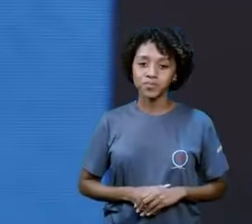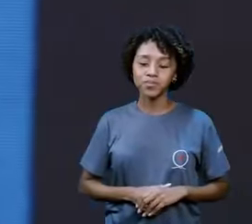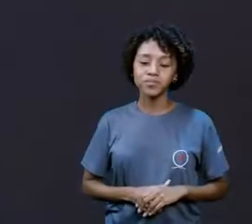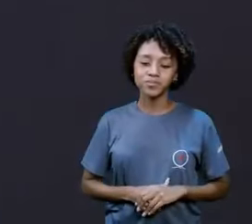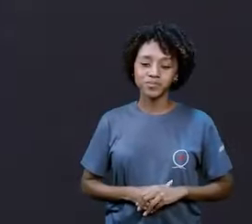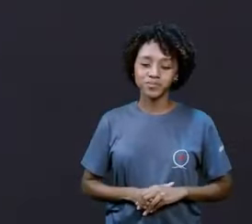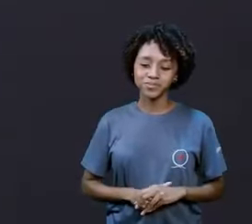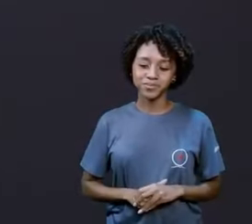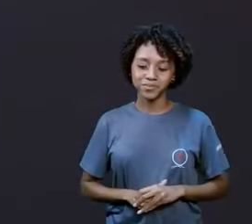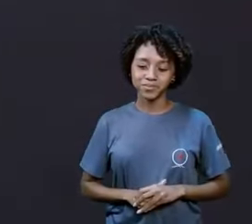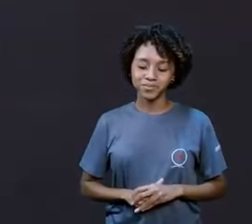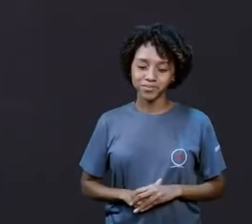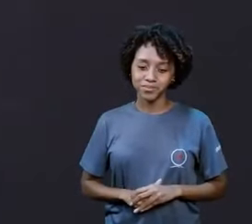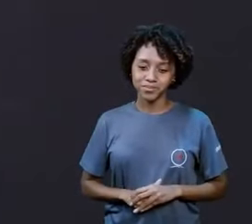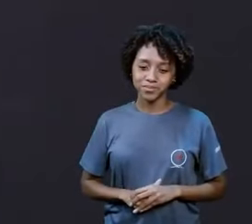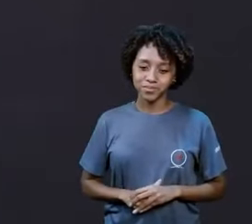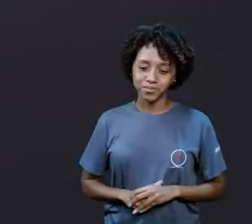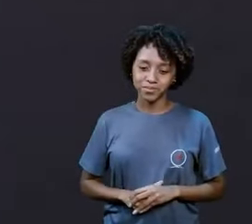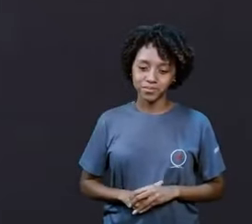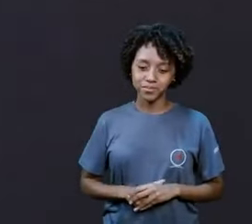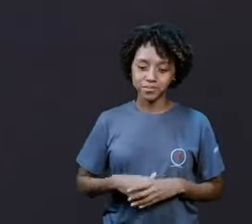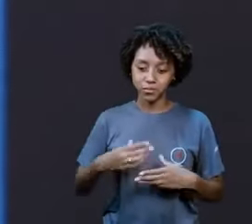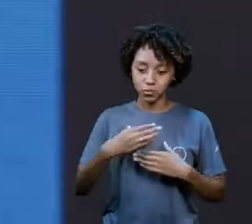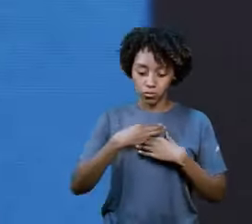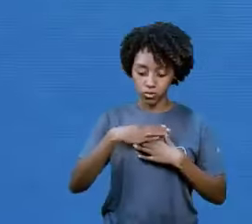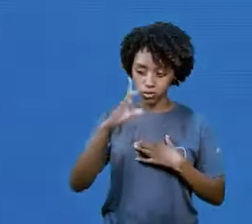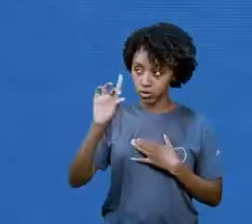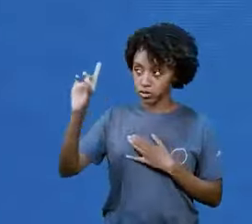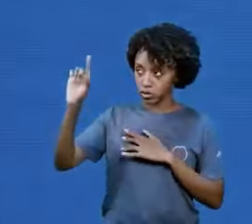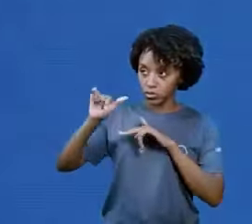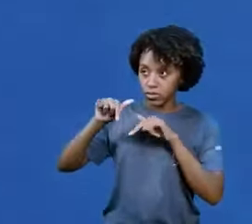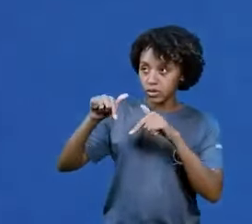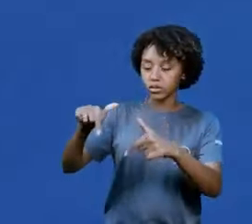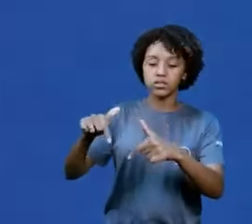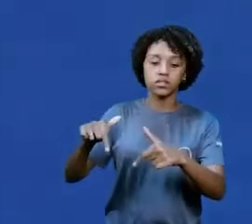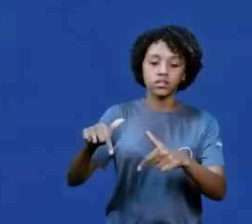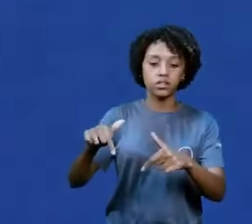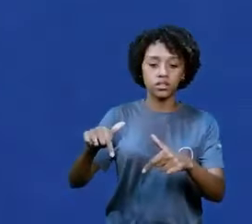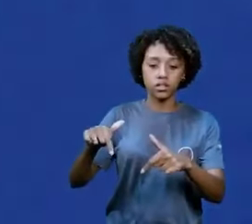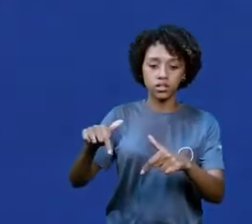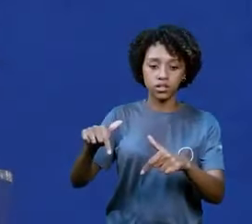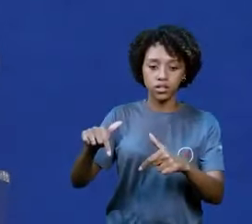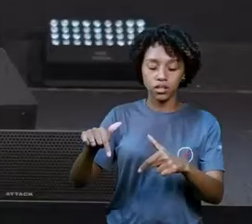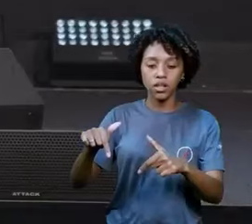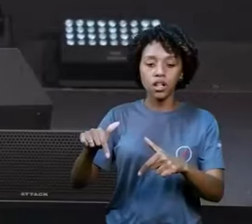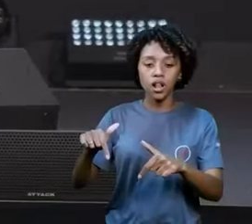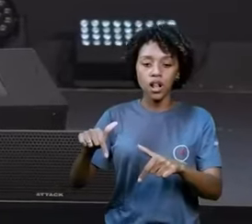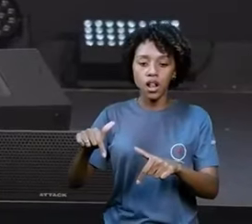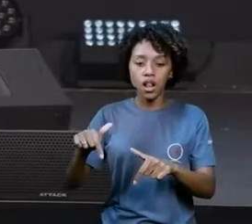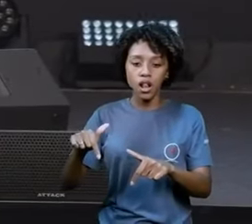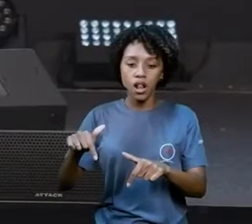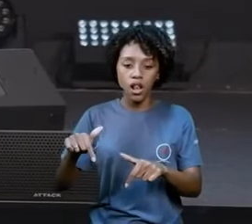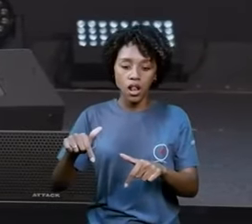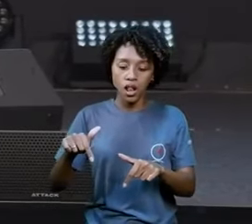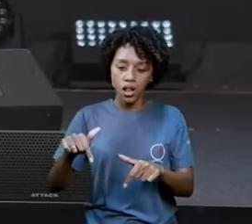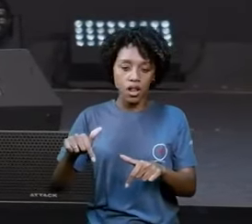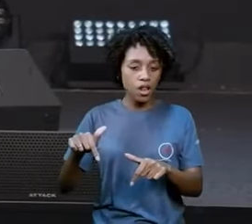aí maneira de Deus Agir ninguém